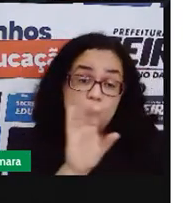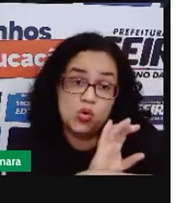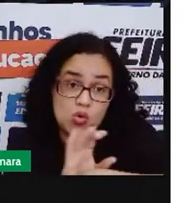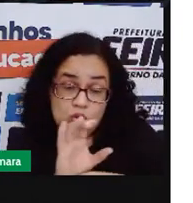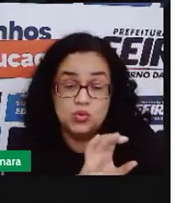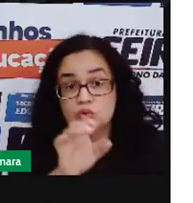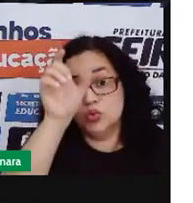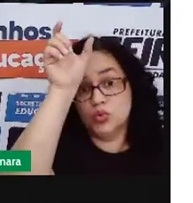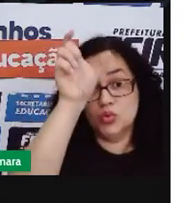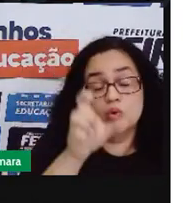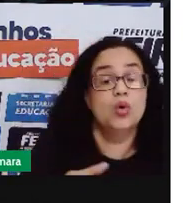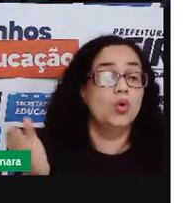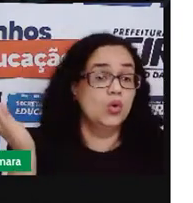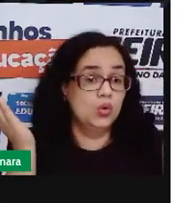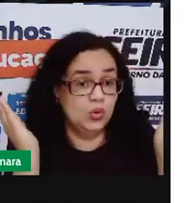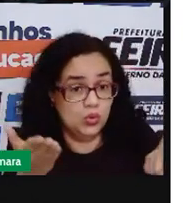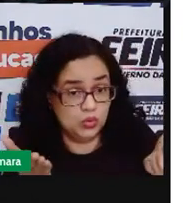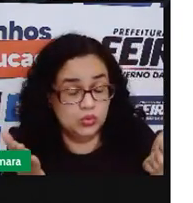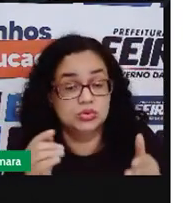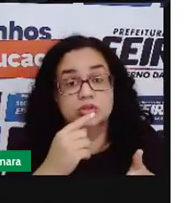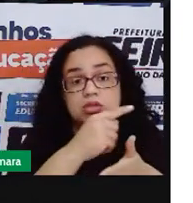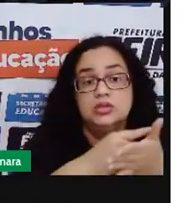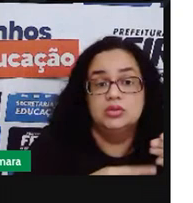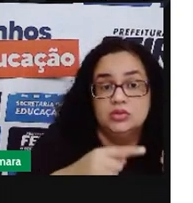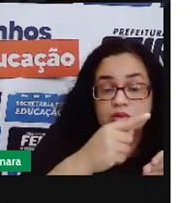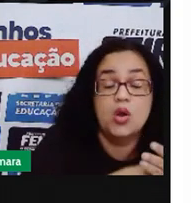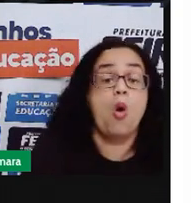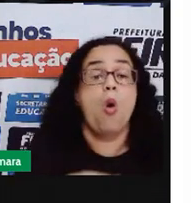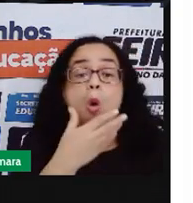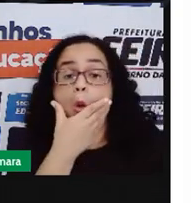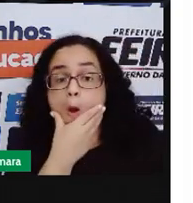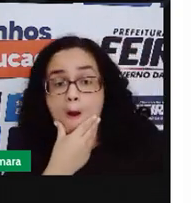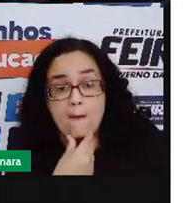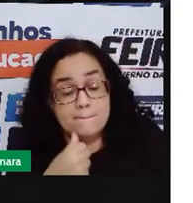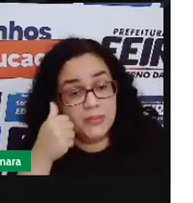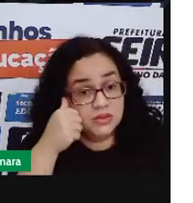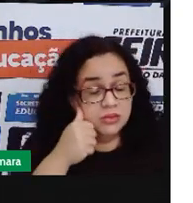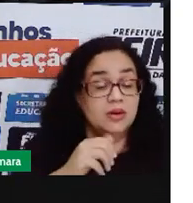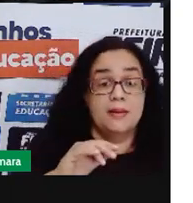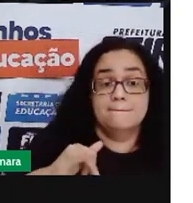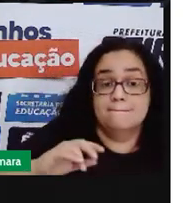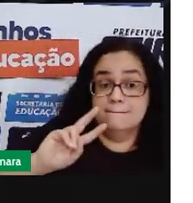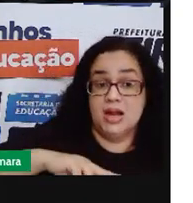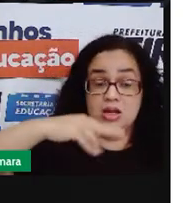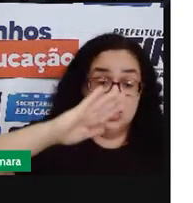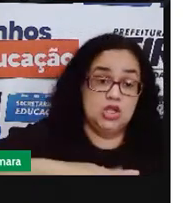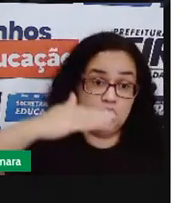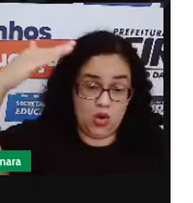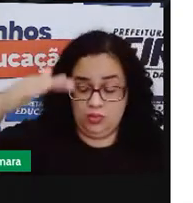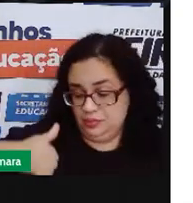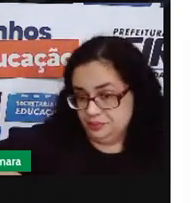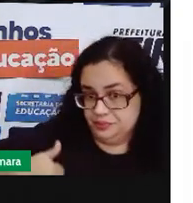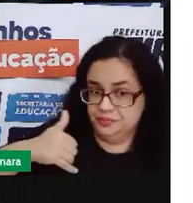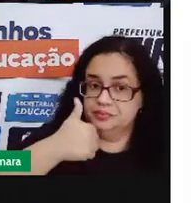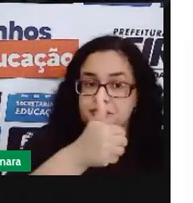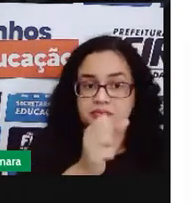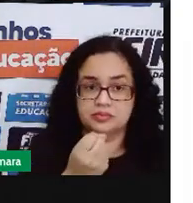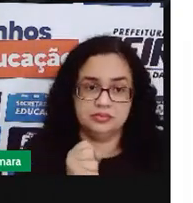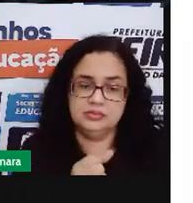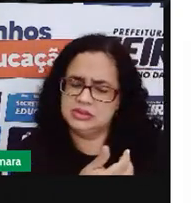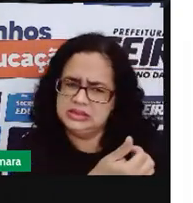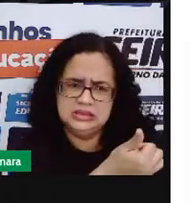Cidadã, que hoje nós exercemos o nosso voto. Homens e mulheres acima dos 18, dos 16 ao